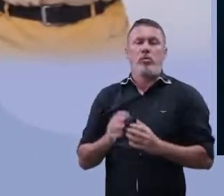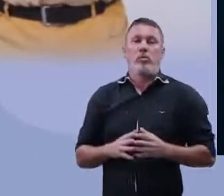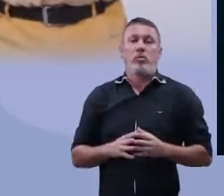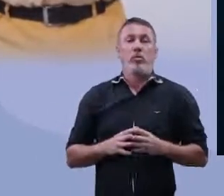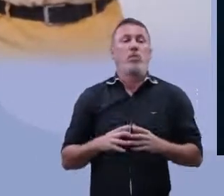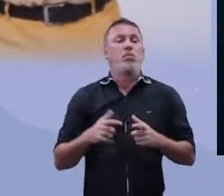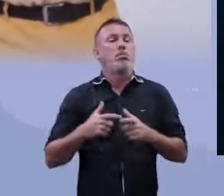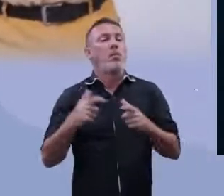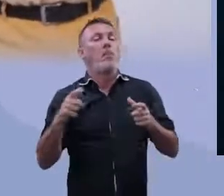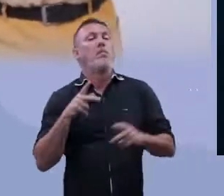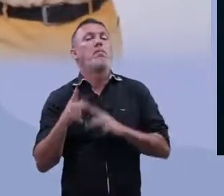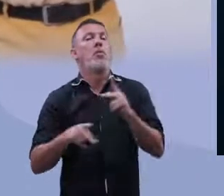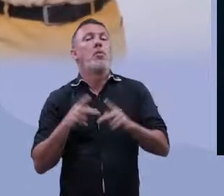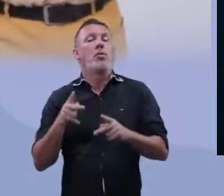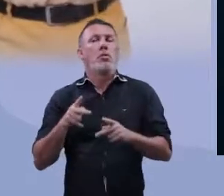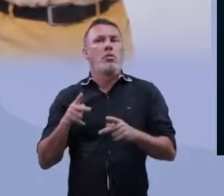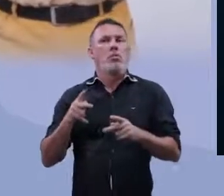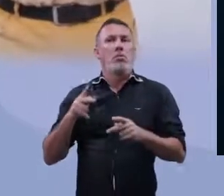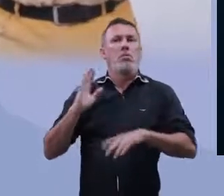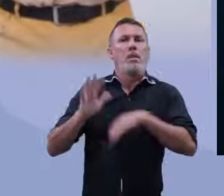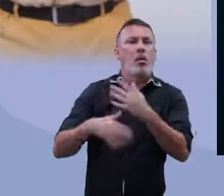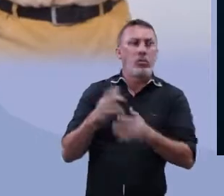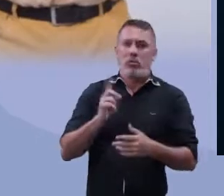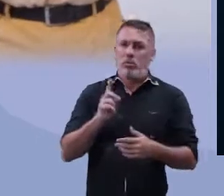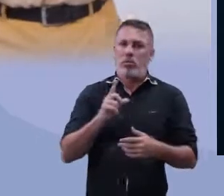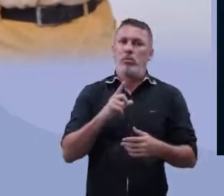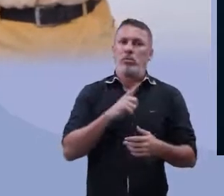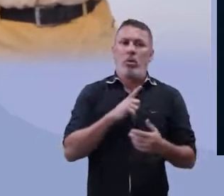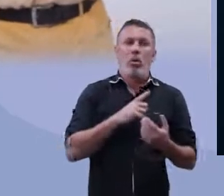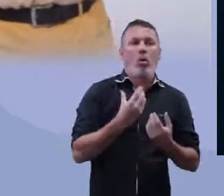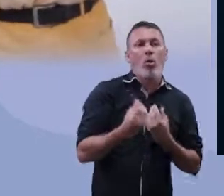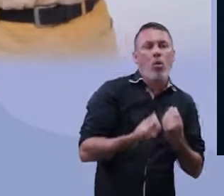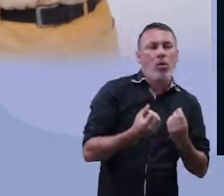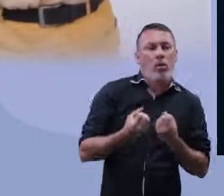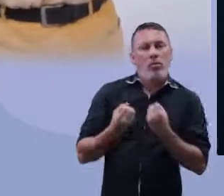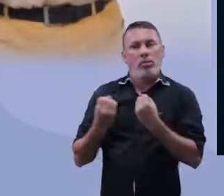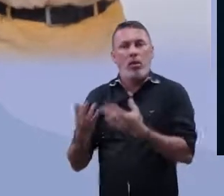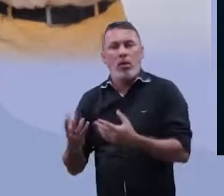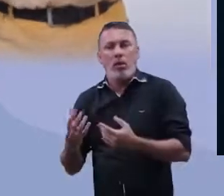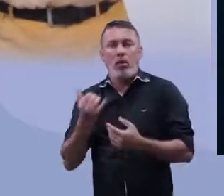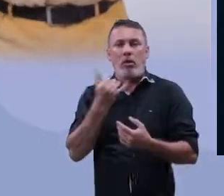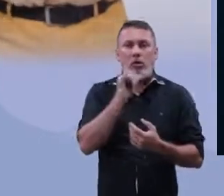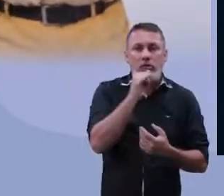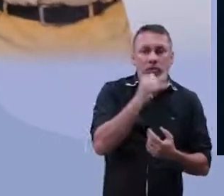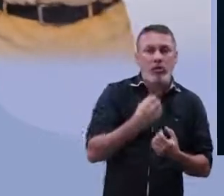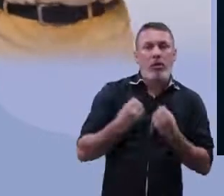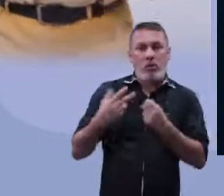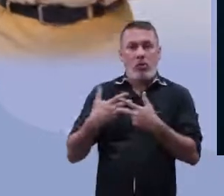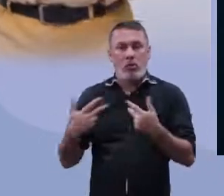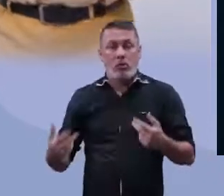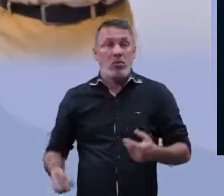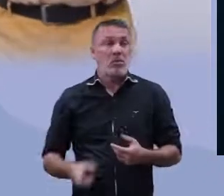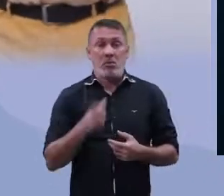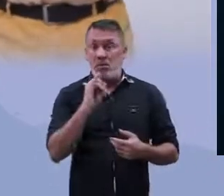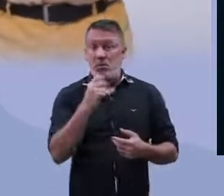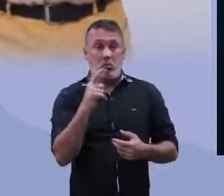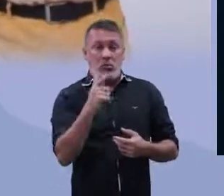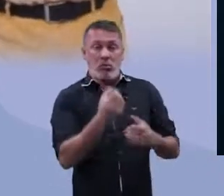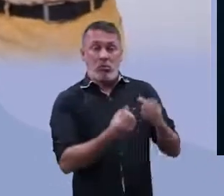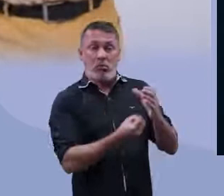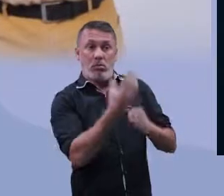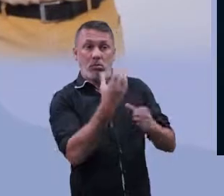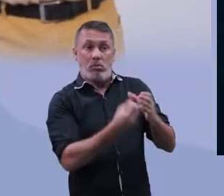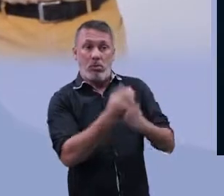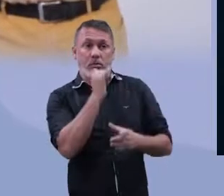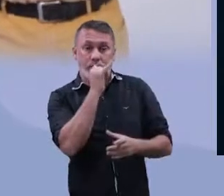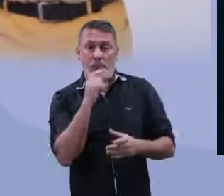ser acompanhado, apoiado dentro de um crescimento da oferta de produção energética. Só que se não investe na produção de energia,